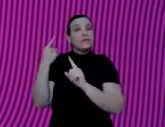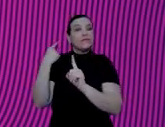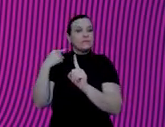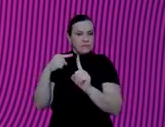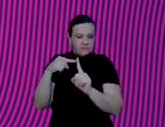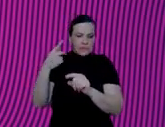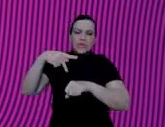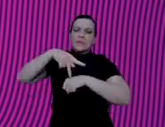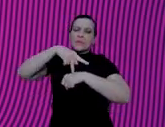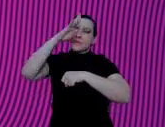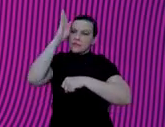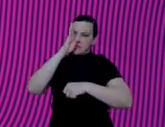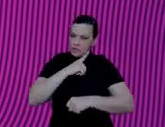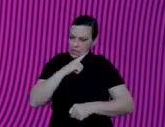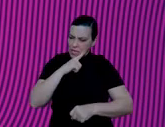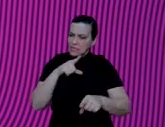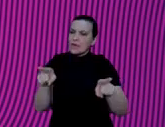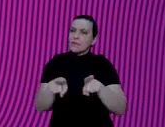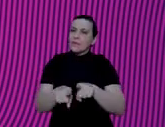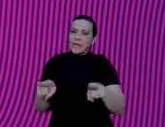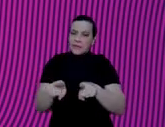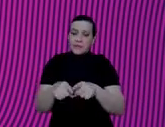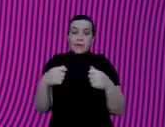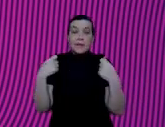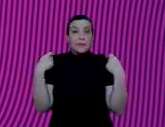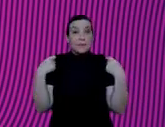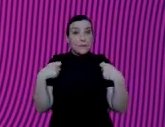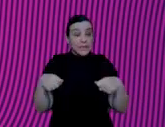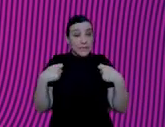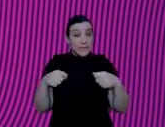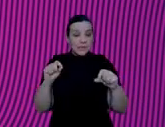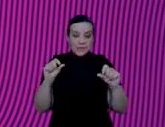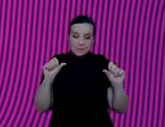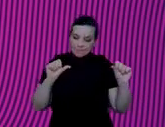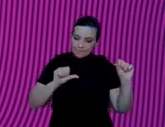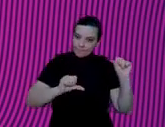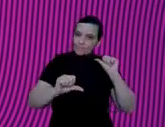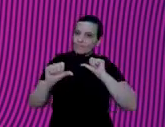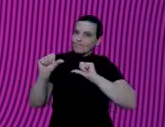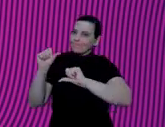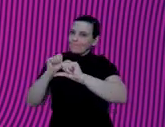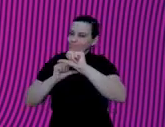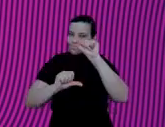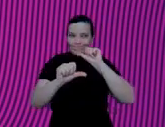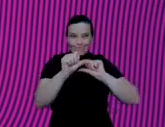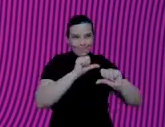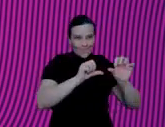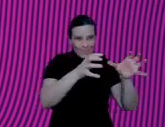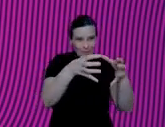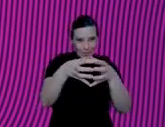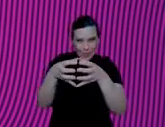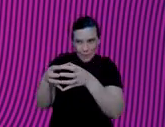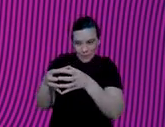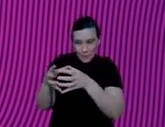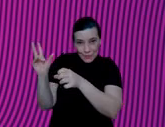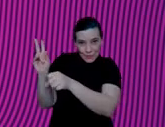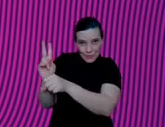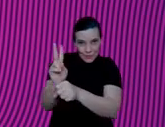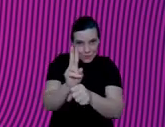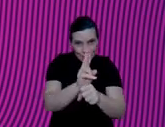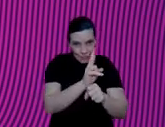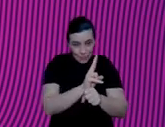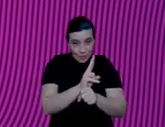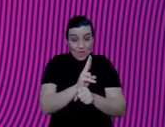também. Nós precisamos reorganizar as redes de cuidado, né, para revalorizar outras possibilidades